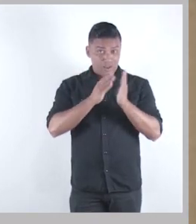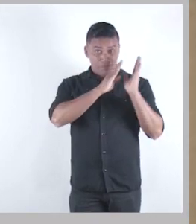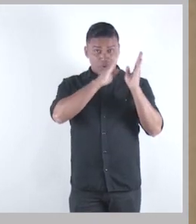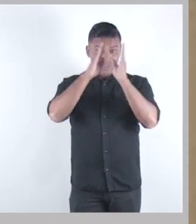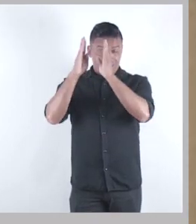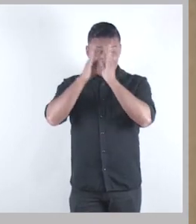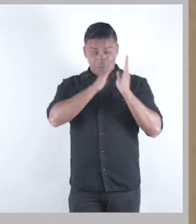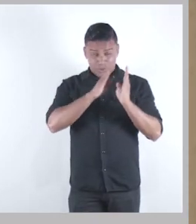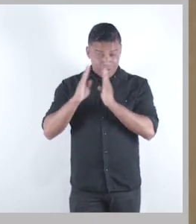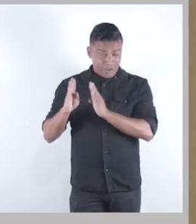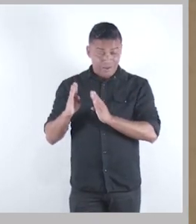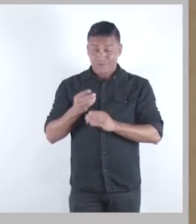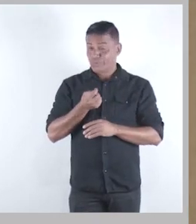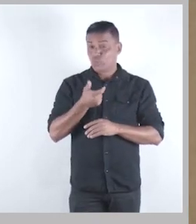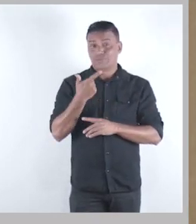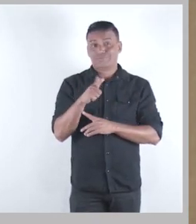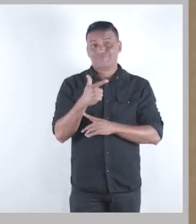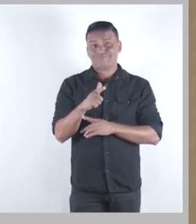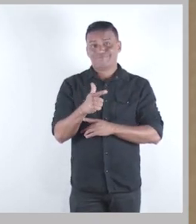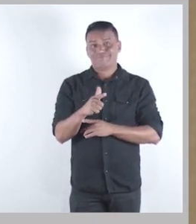até estatísticas de